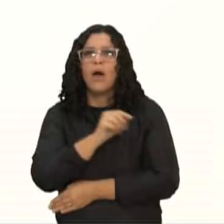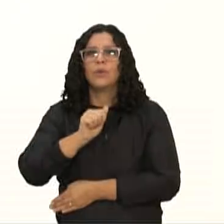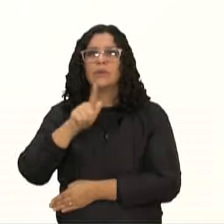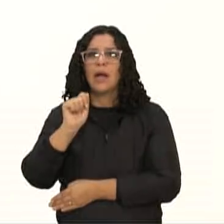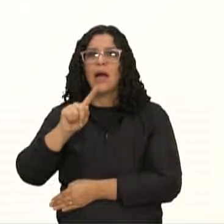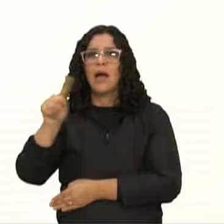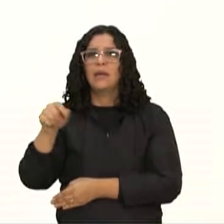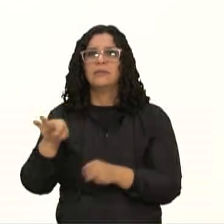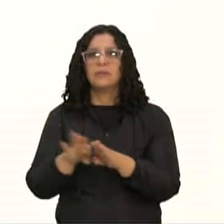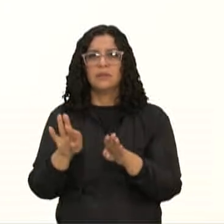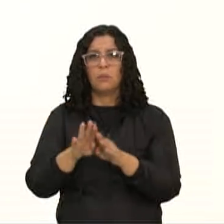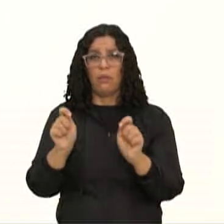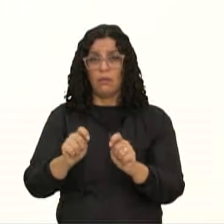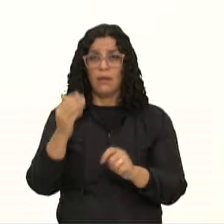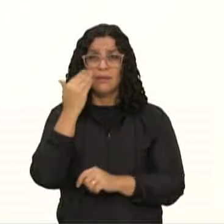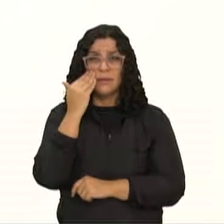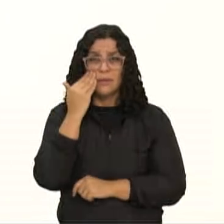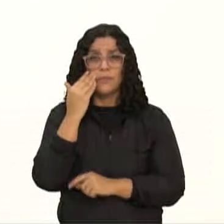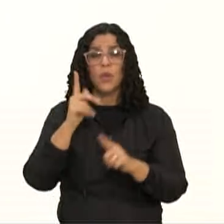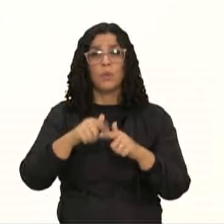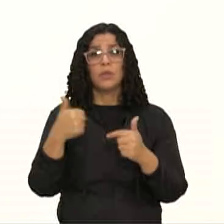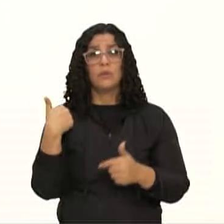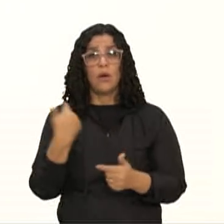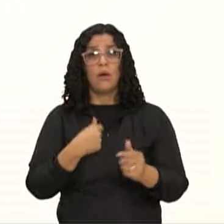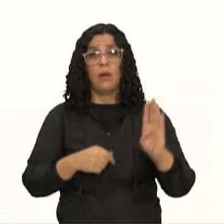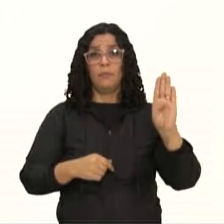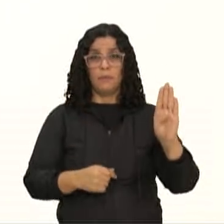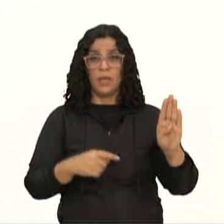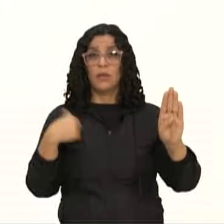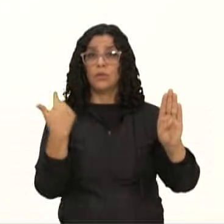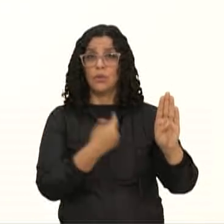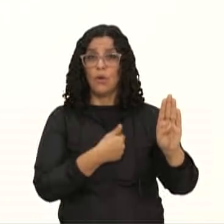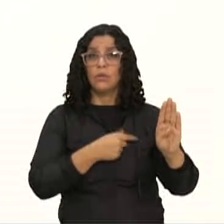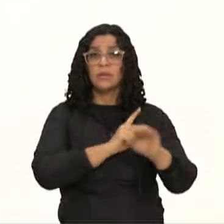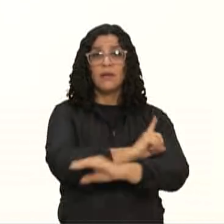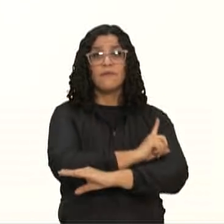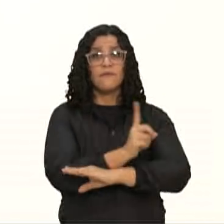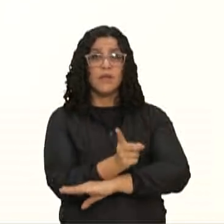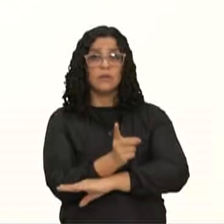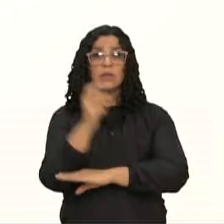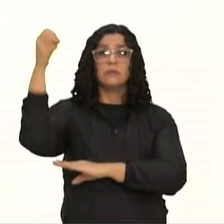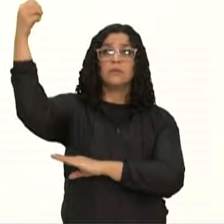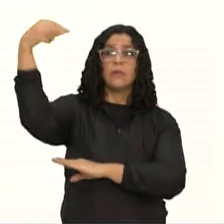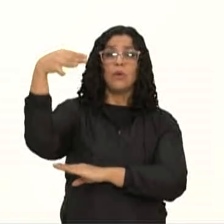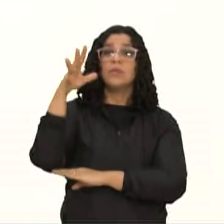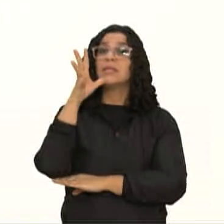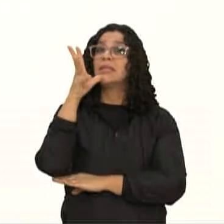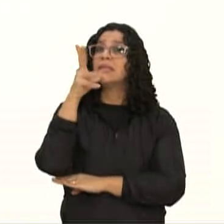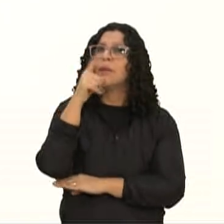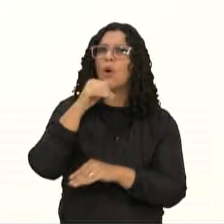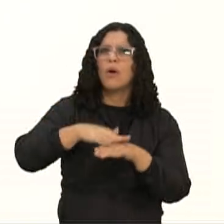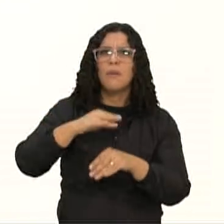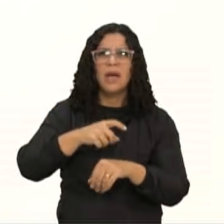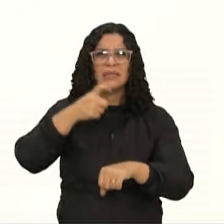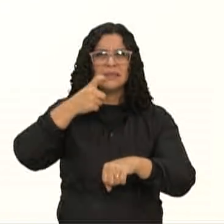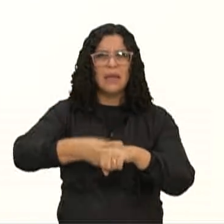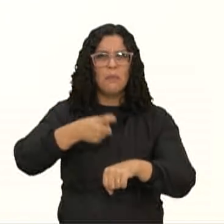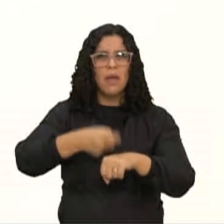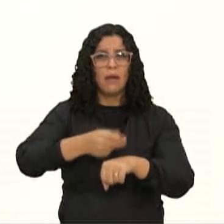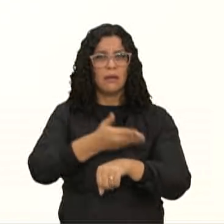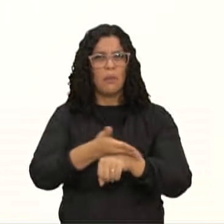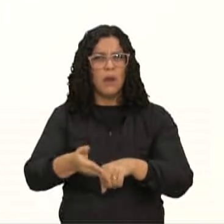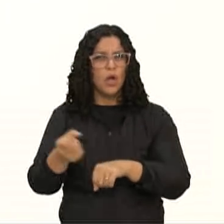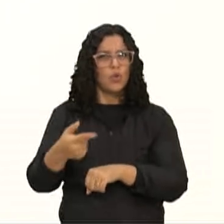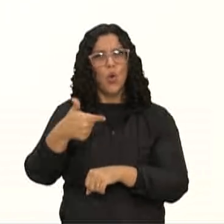também, certo? Então, temos aqui, na letra B, a velocidade da luz é mais lenta no diamante do que em qualquer outro material